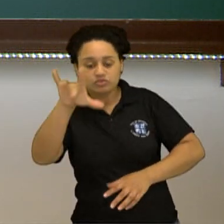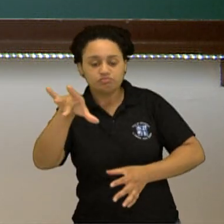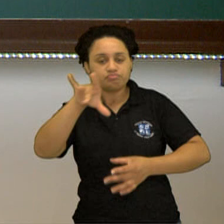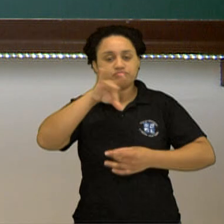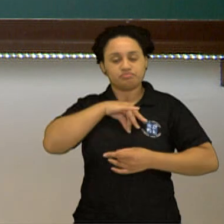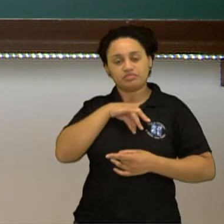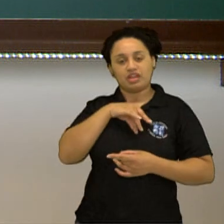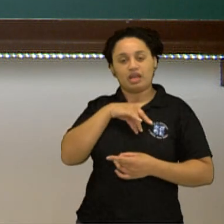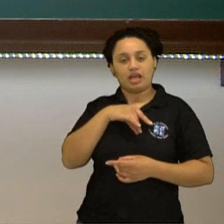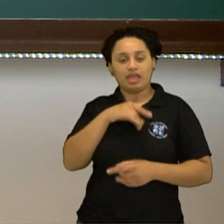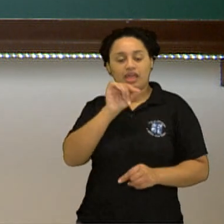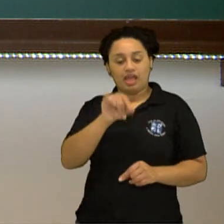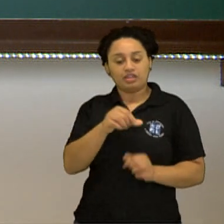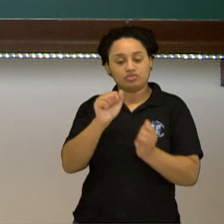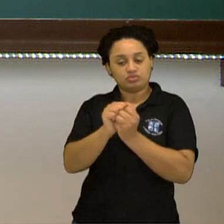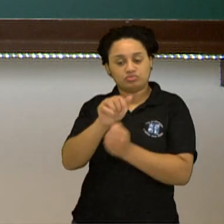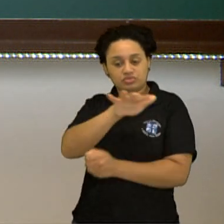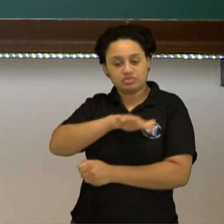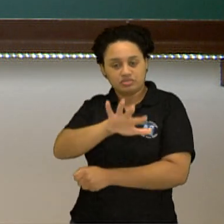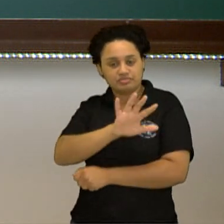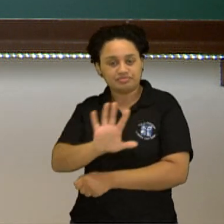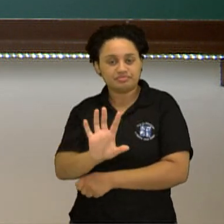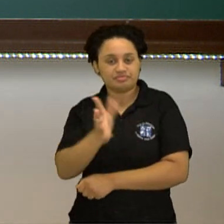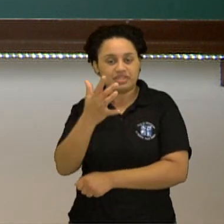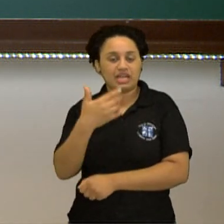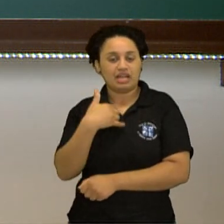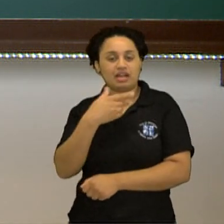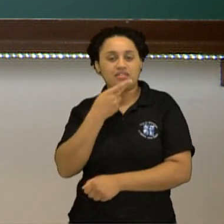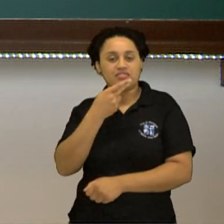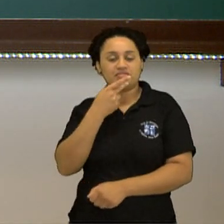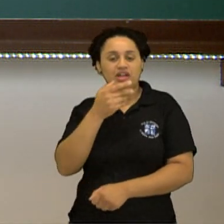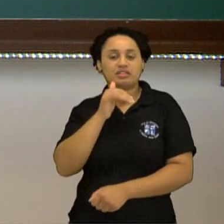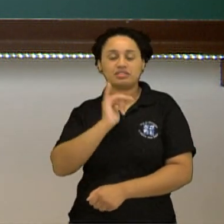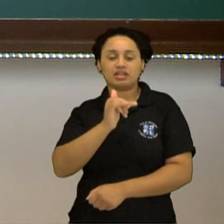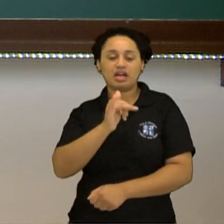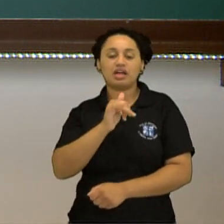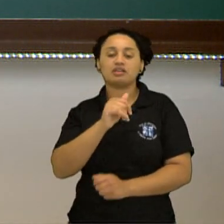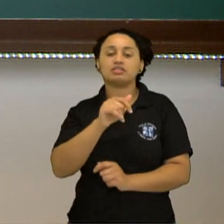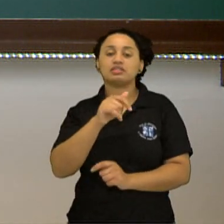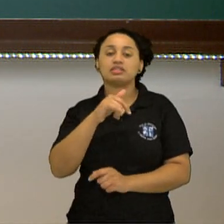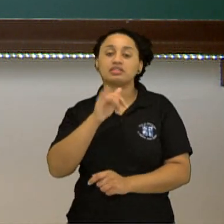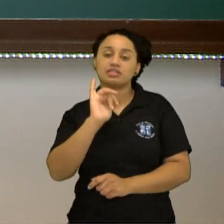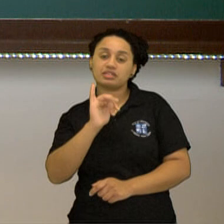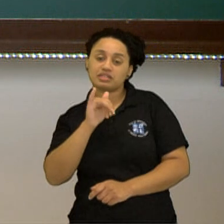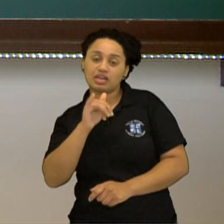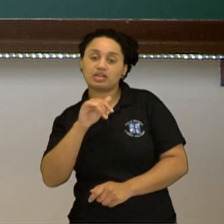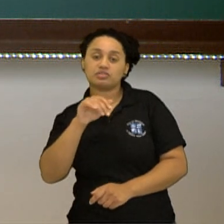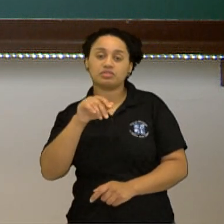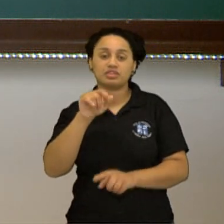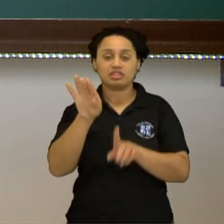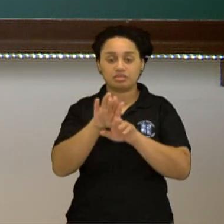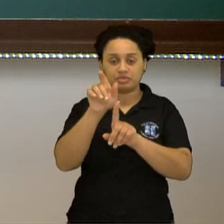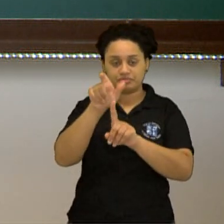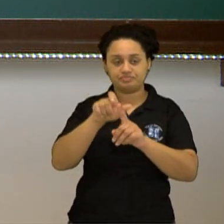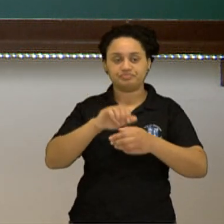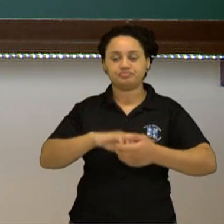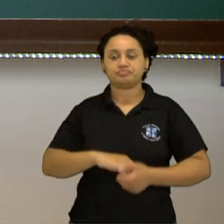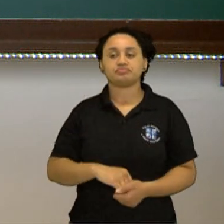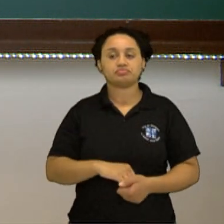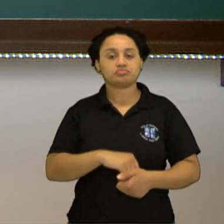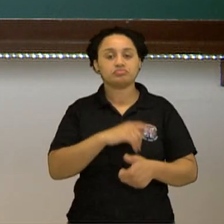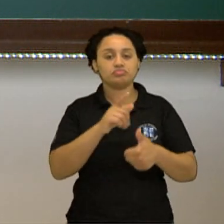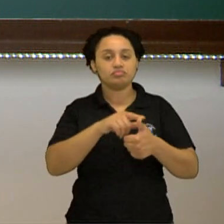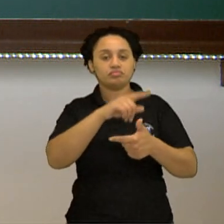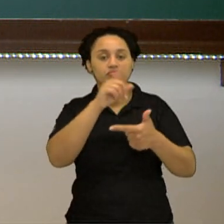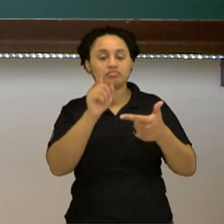em primeira pessoa, que é chamado de narrador personagem. Segundo ponto,